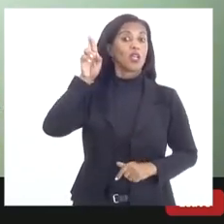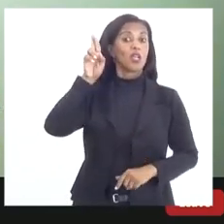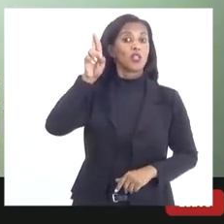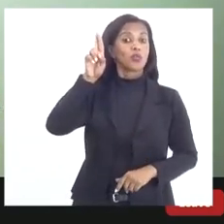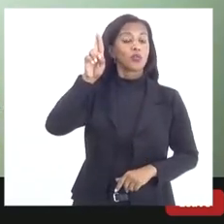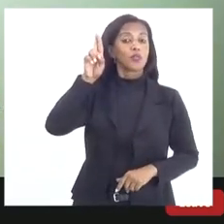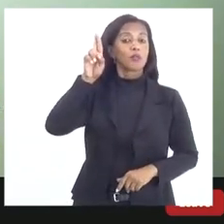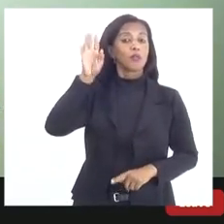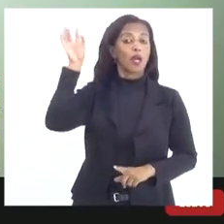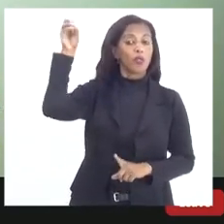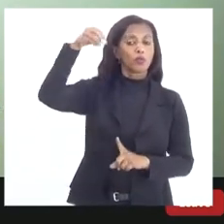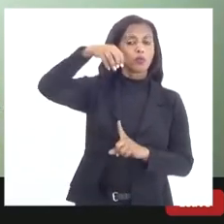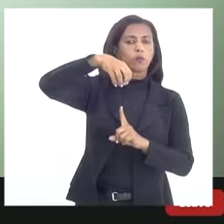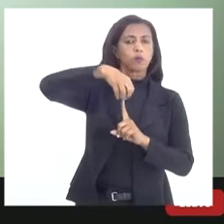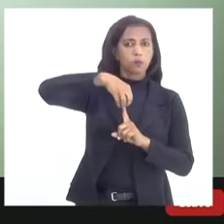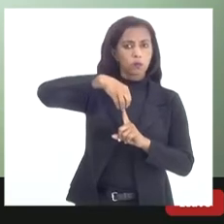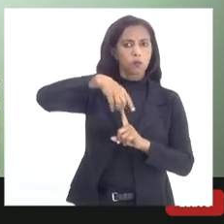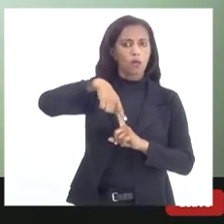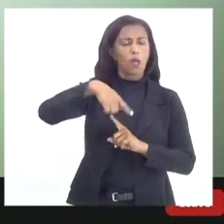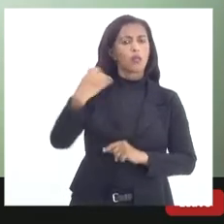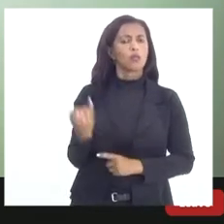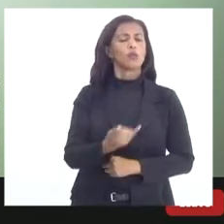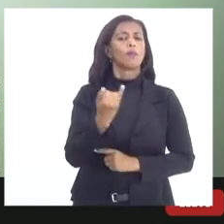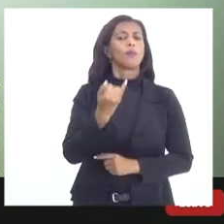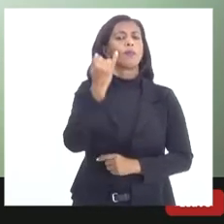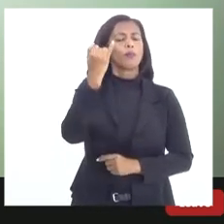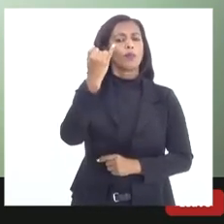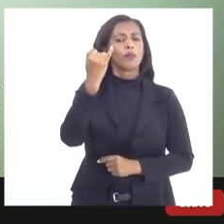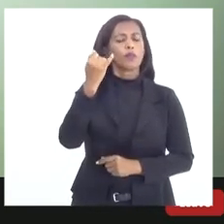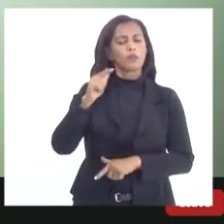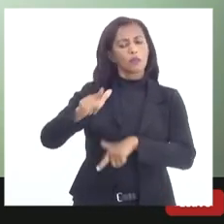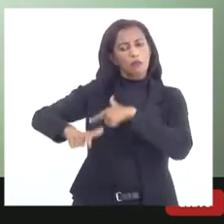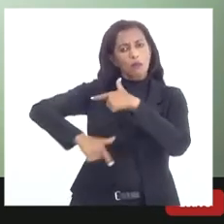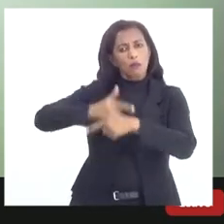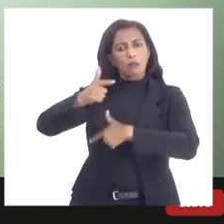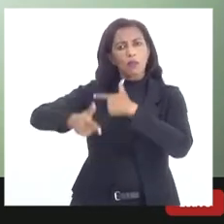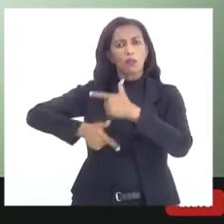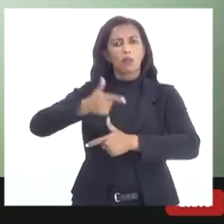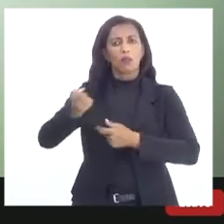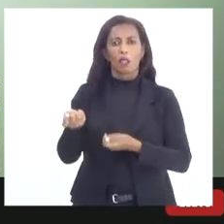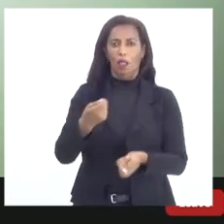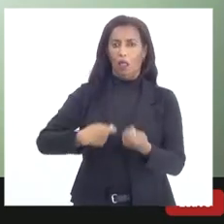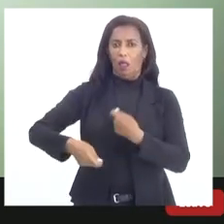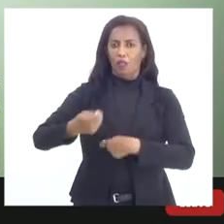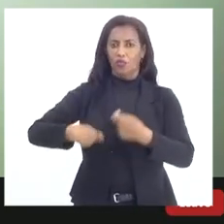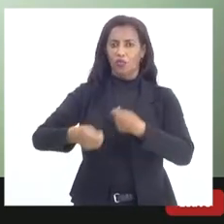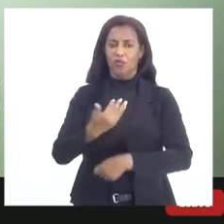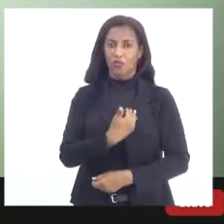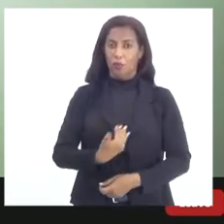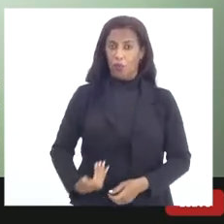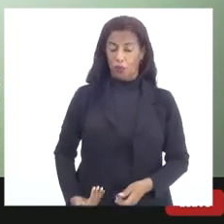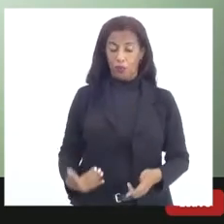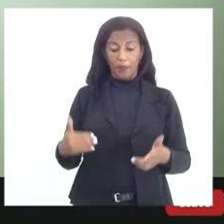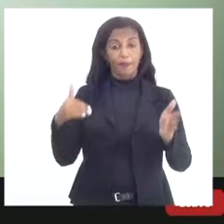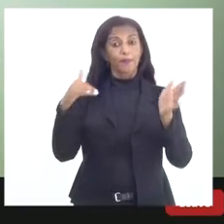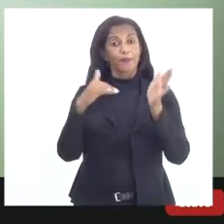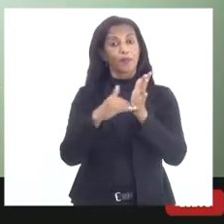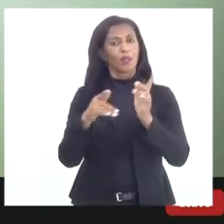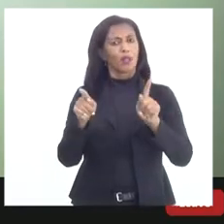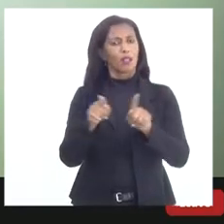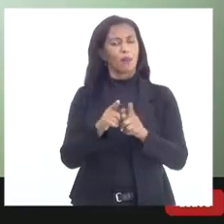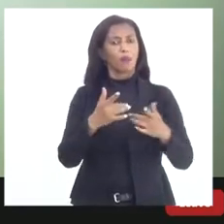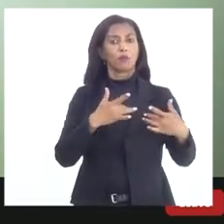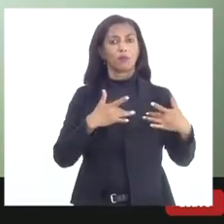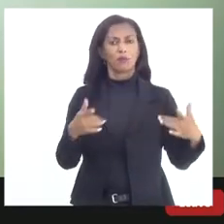responsabilizado por conta da sua importância, né, no exercício da administração pública. E, por último, né, me solidarizar